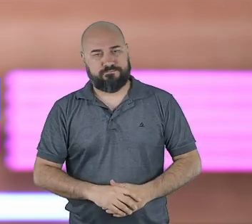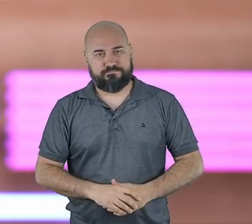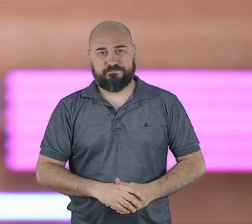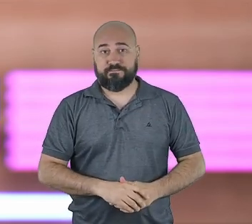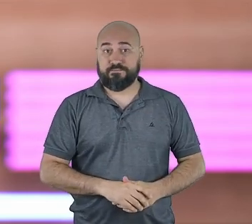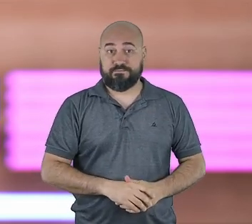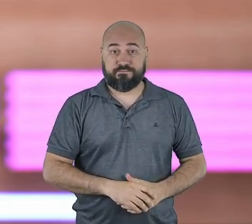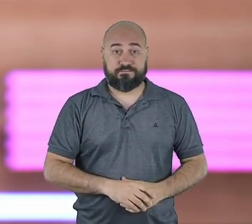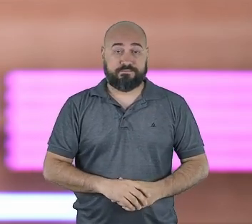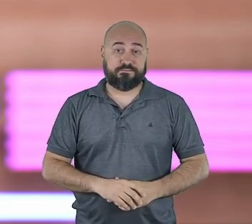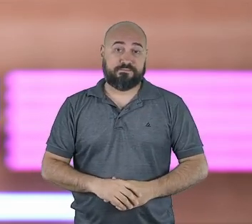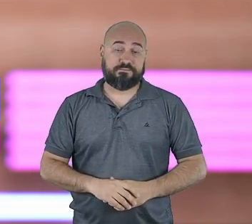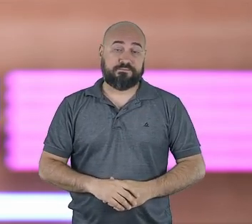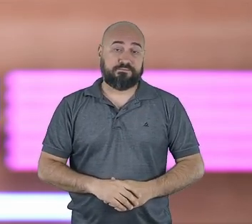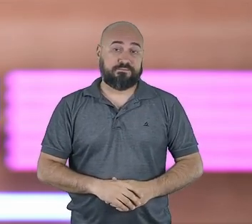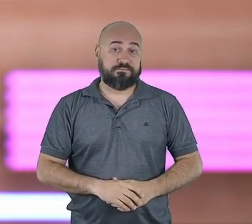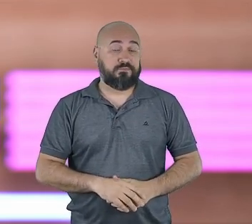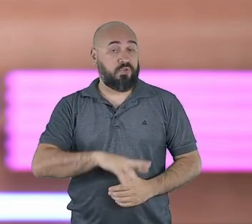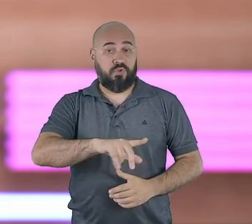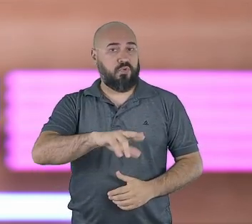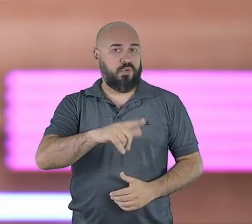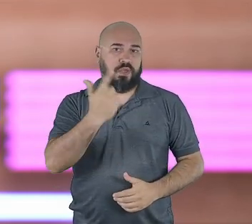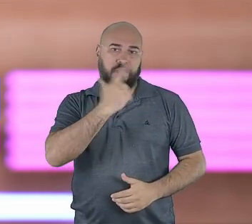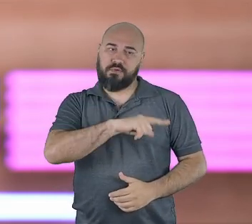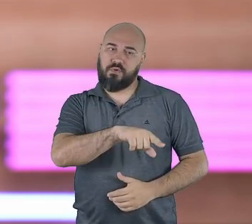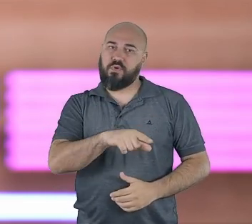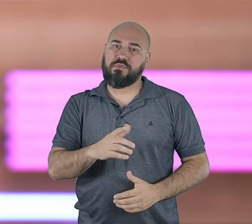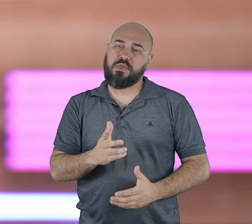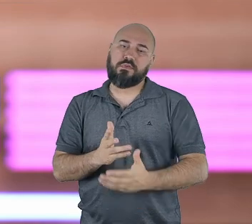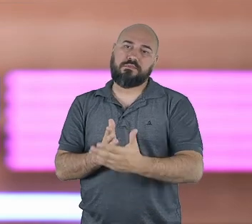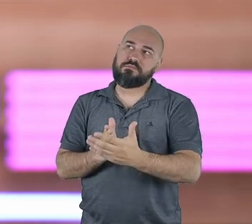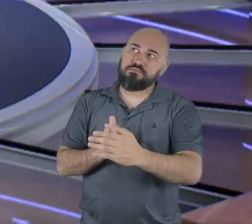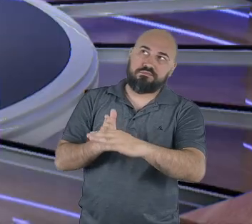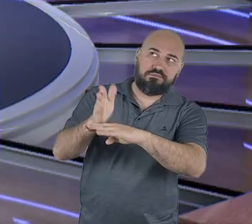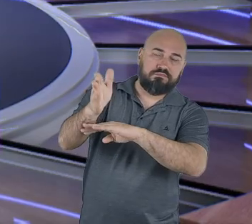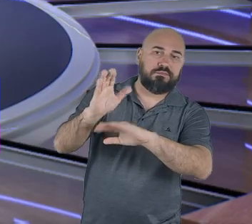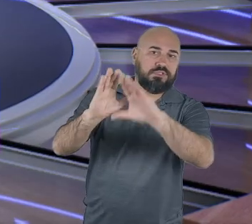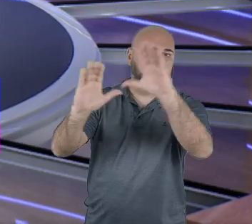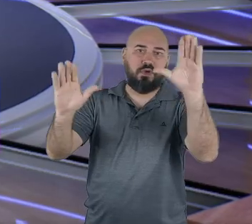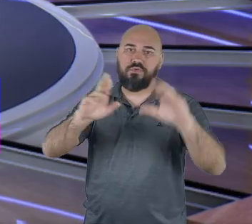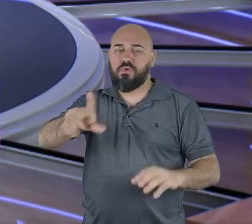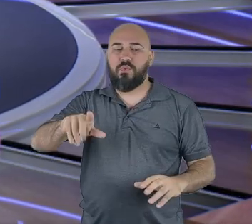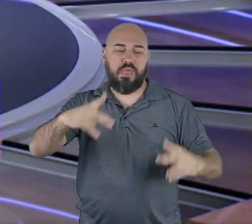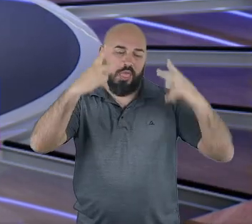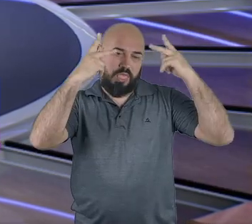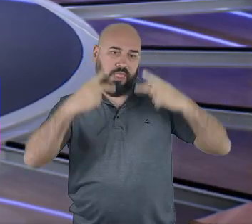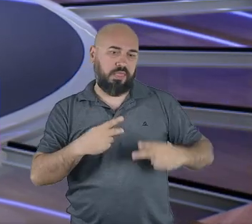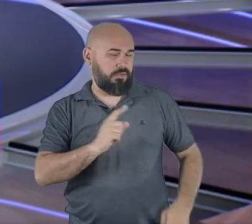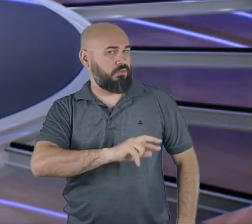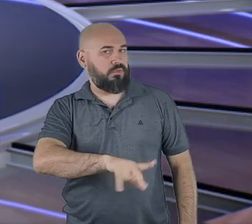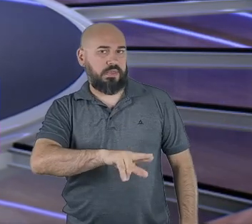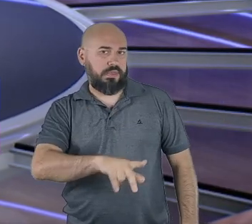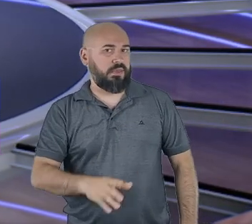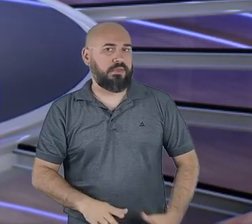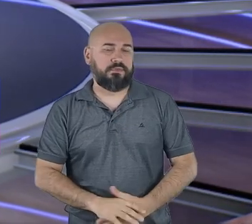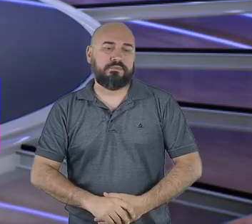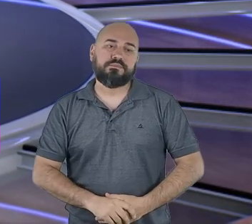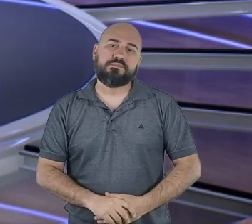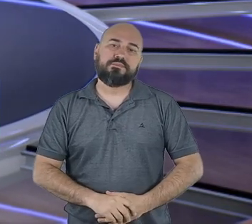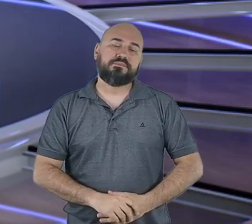é assim que se alcança a eternidade. Essa busca humana se